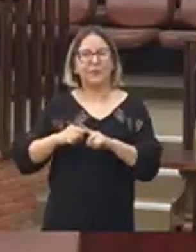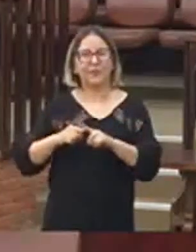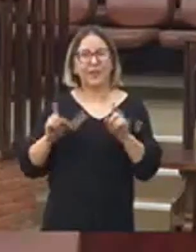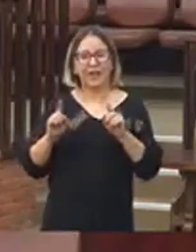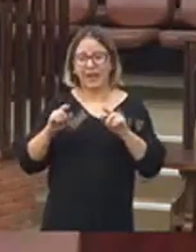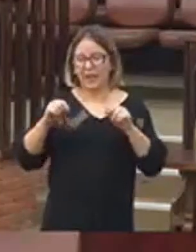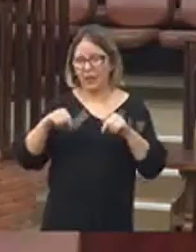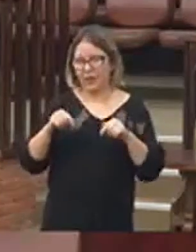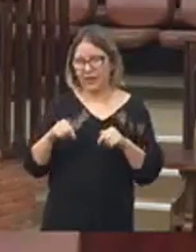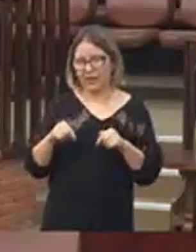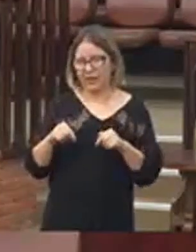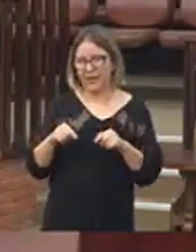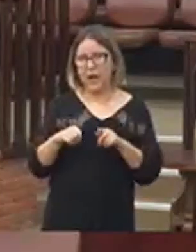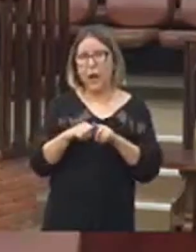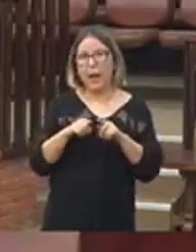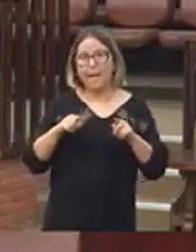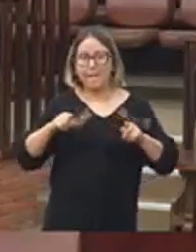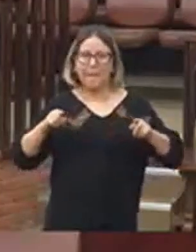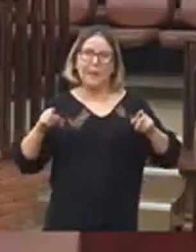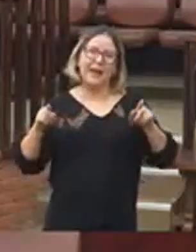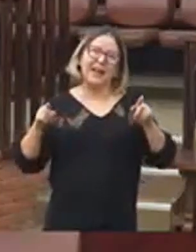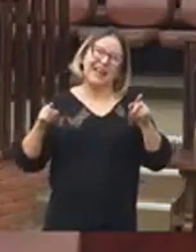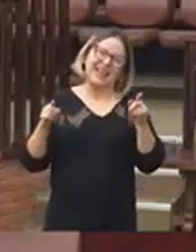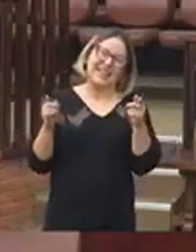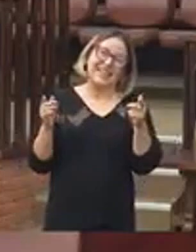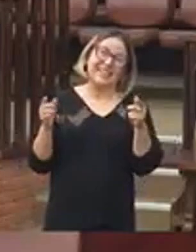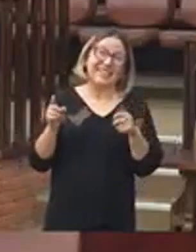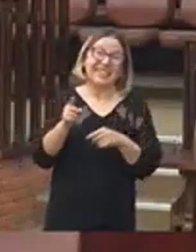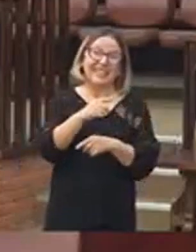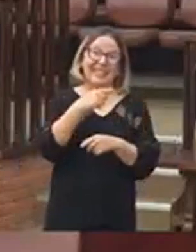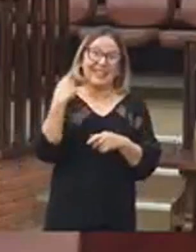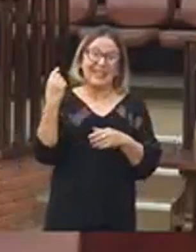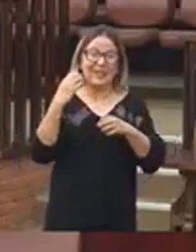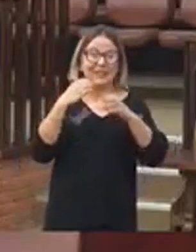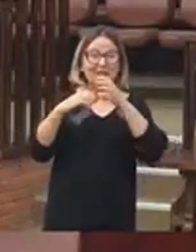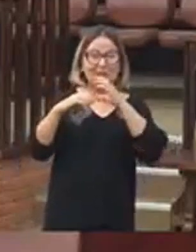tecnologia hoje, nós estamos comunicando com tanta gente,